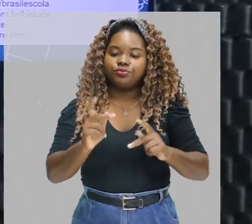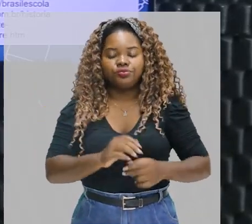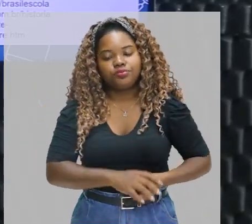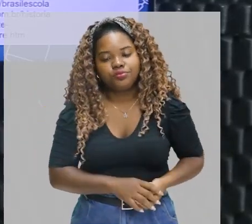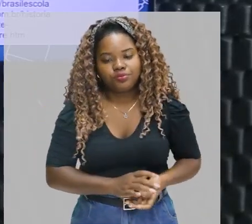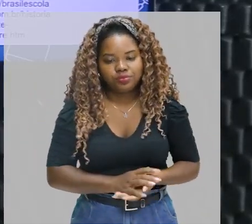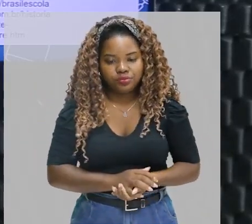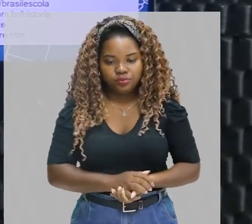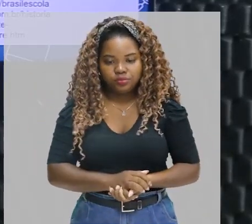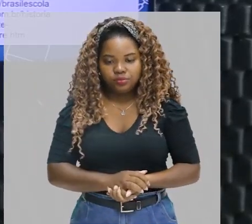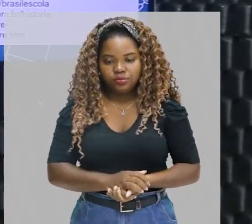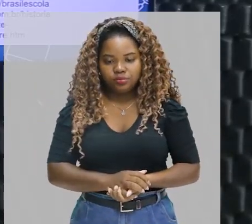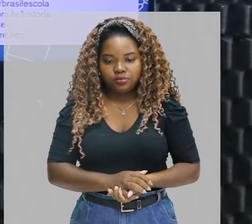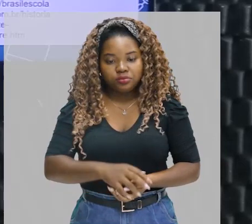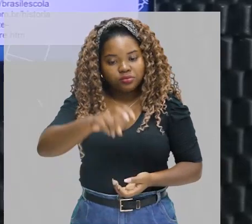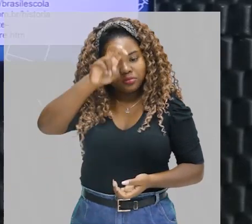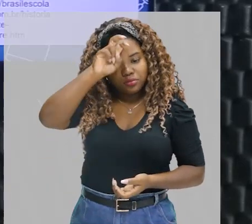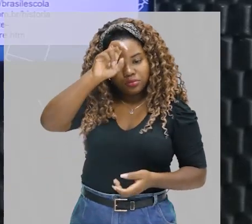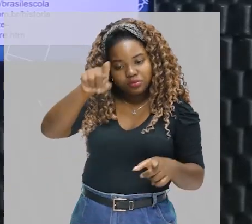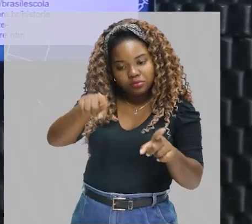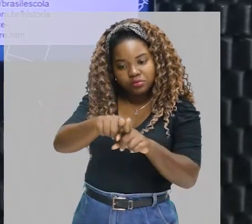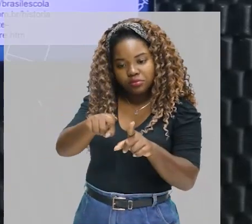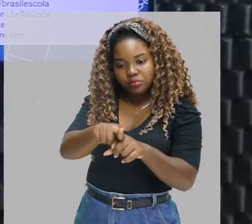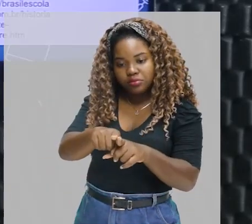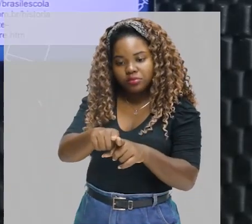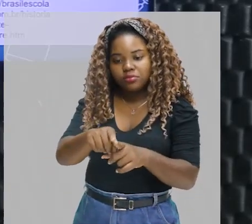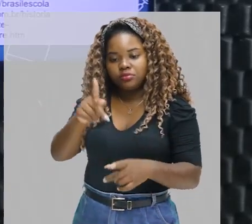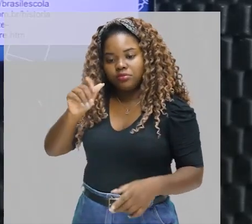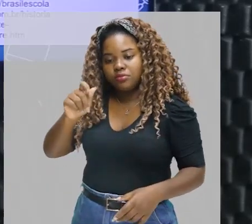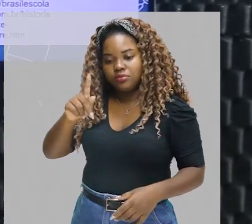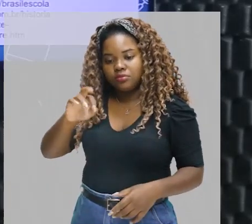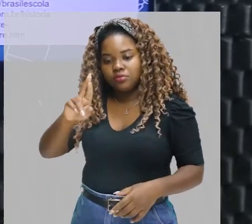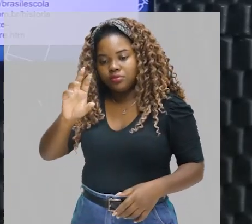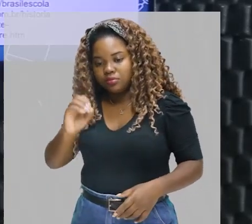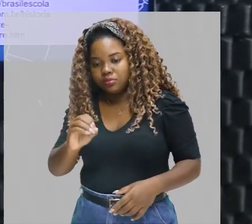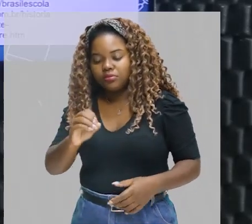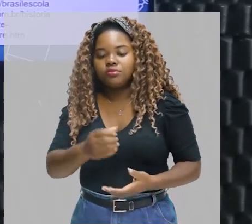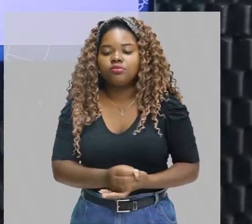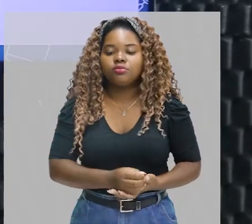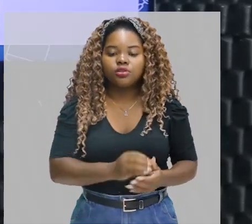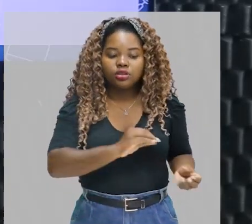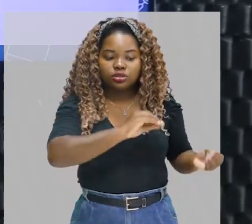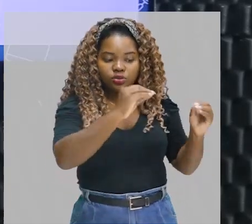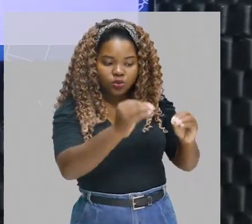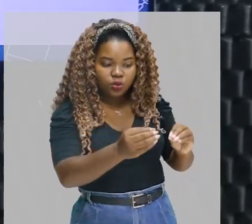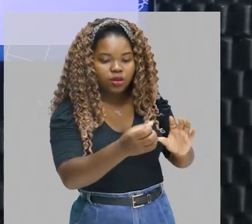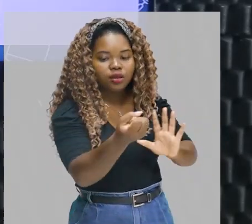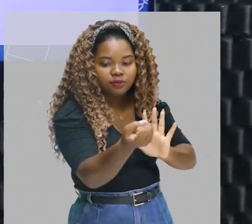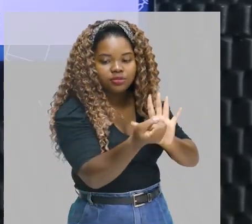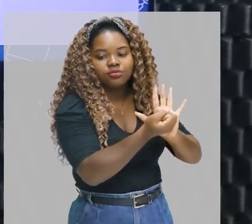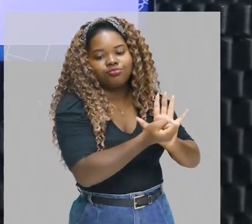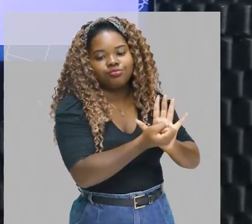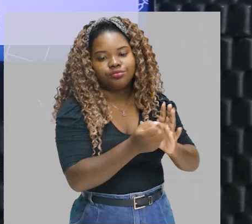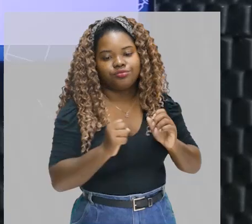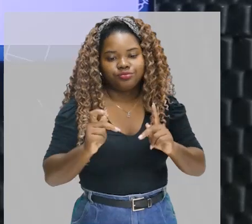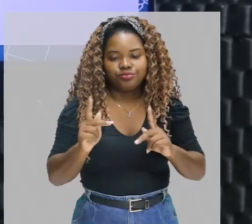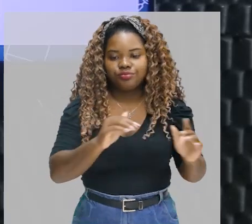ok? É o caso dos egípcios também tinham os papiros, né, que eles faziam seus registros.